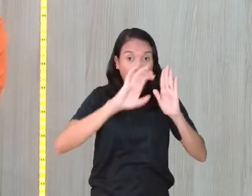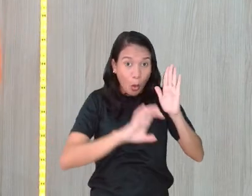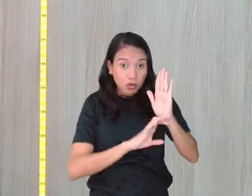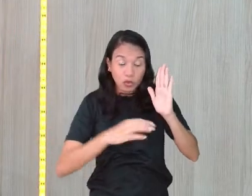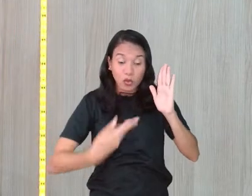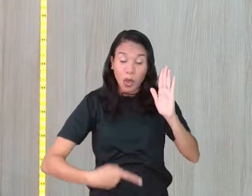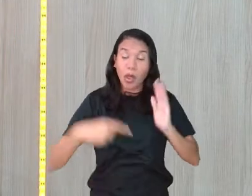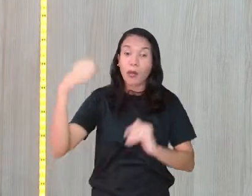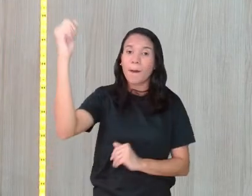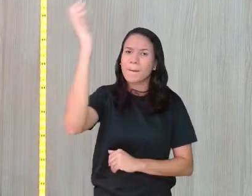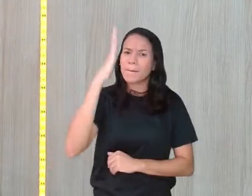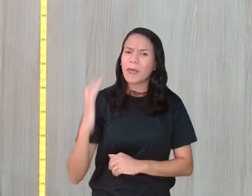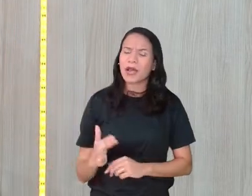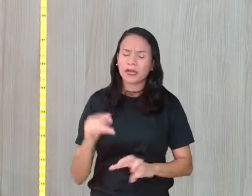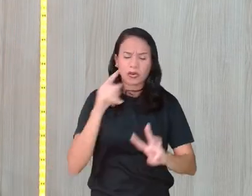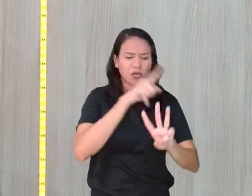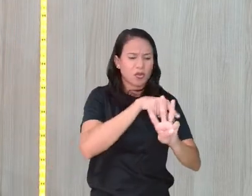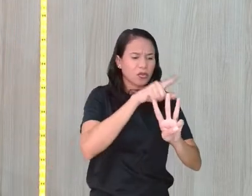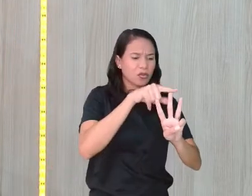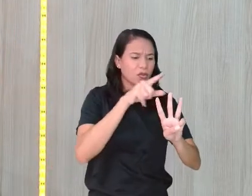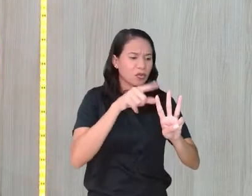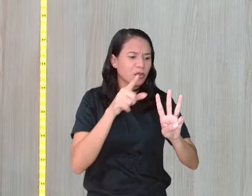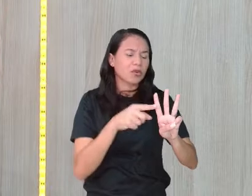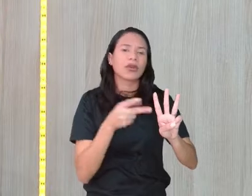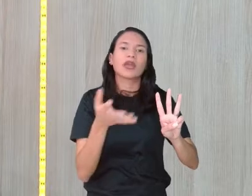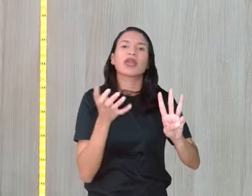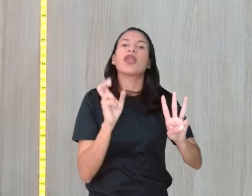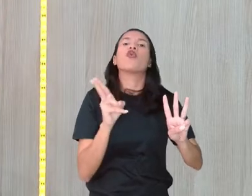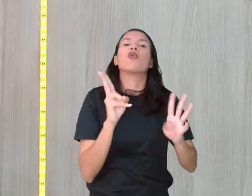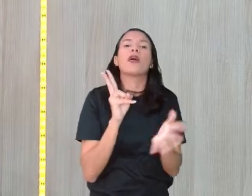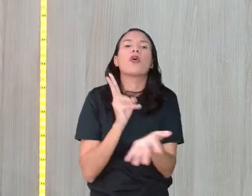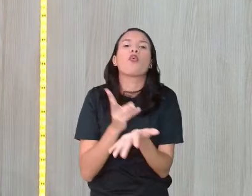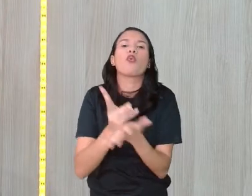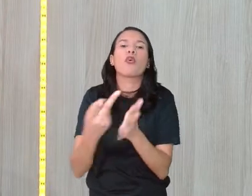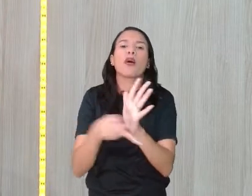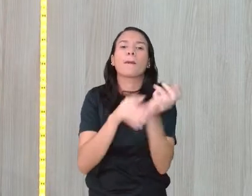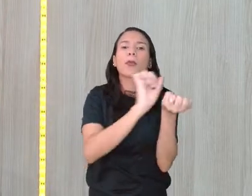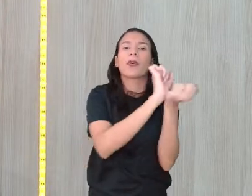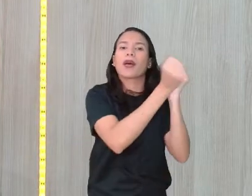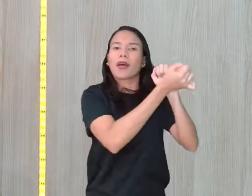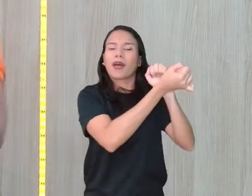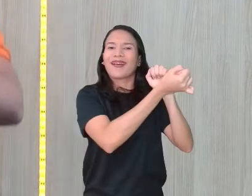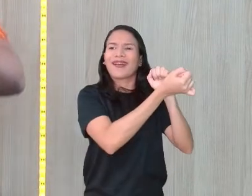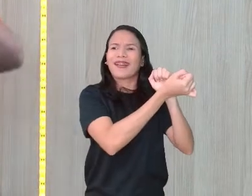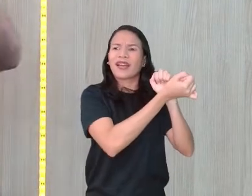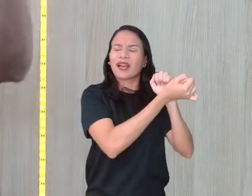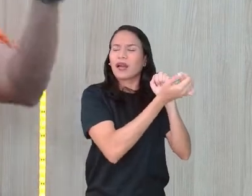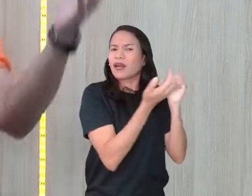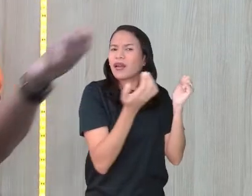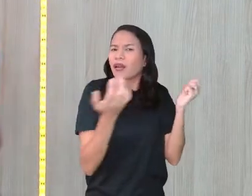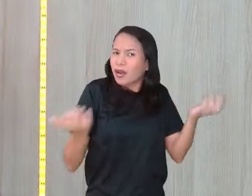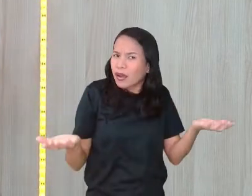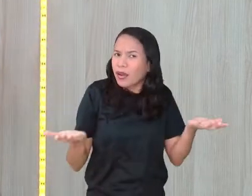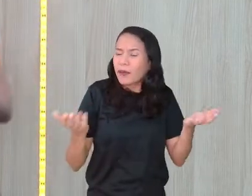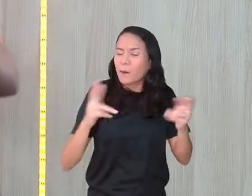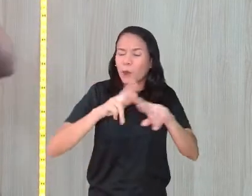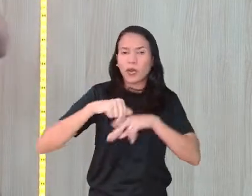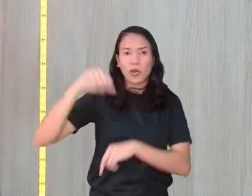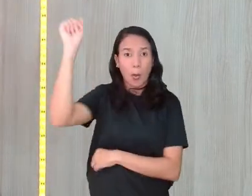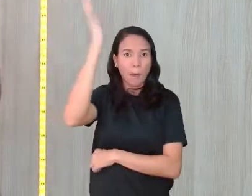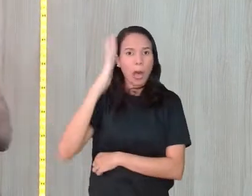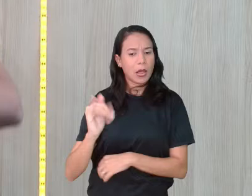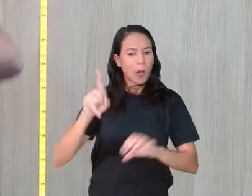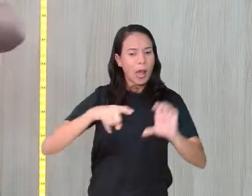elas previam manter a escravidão. né? Ou seja, mesmo o Brasil se